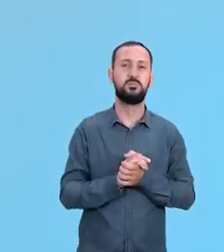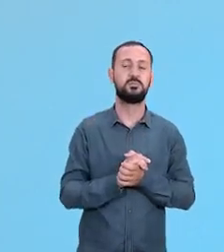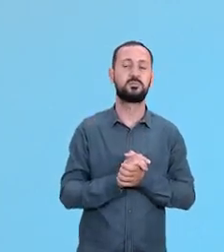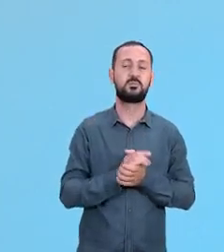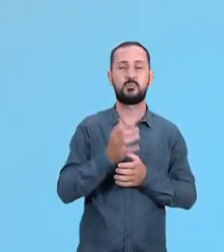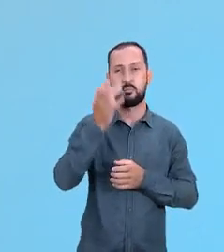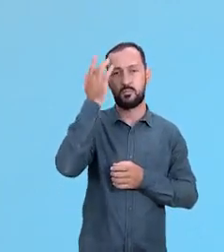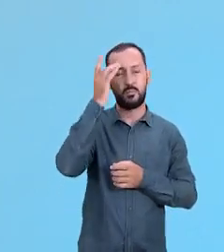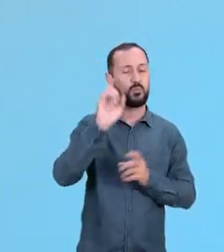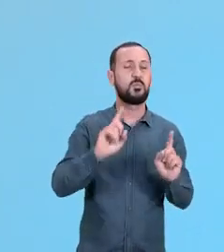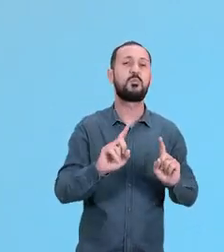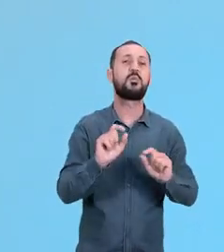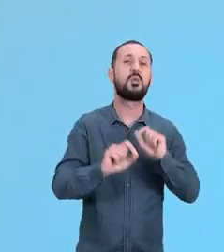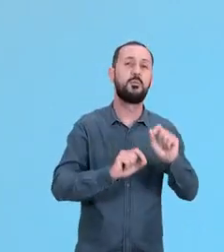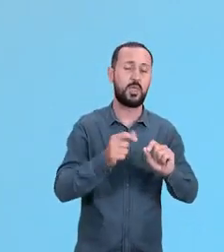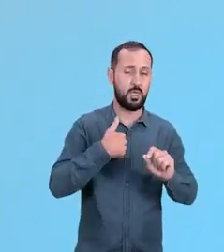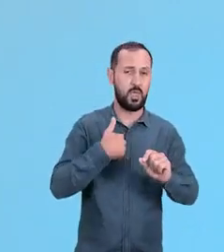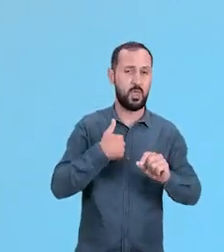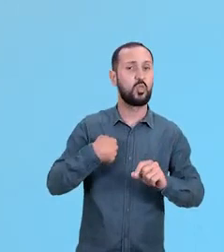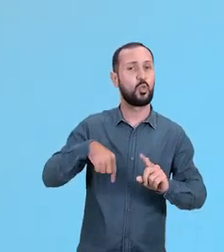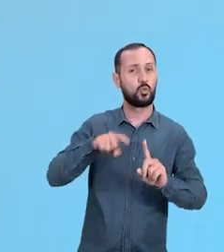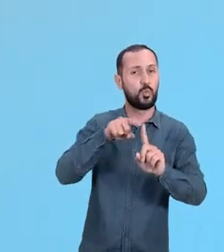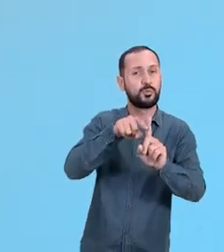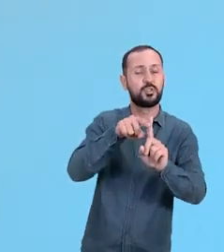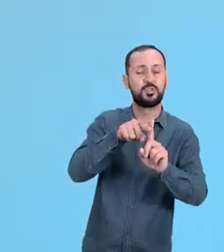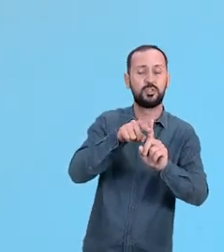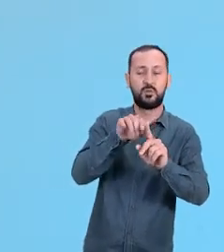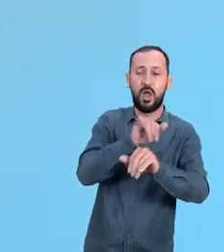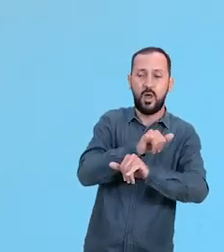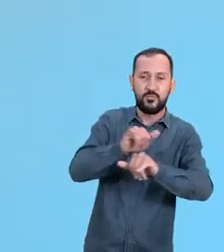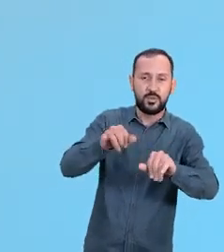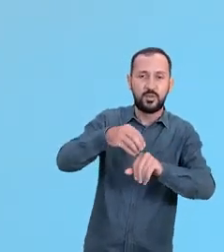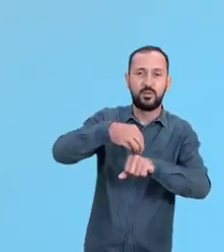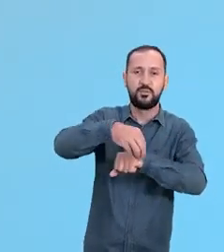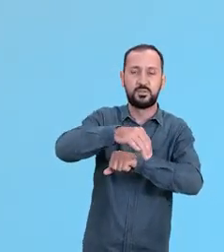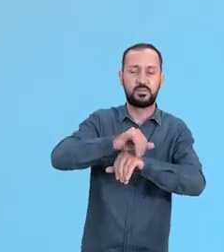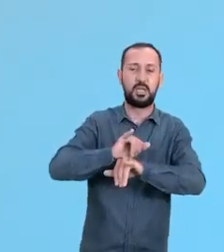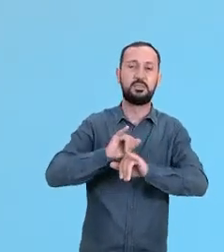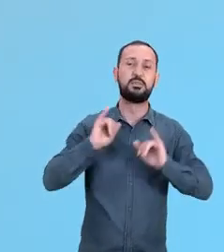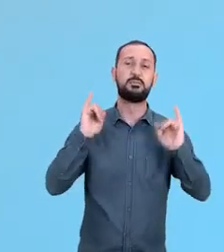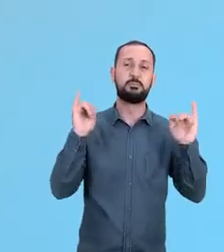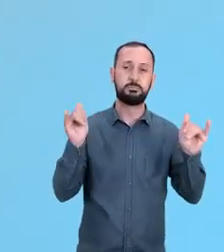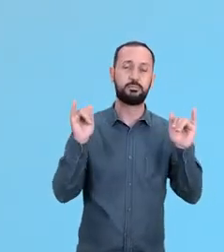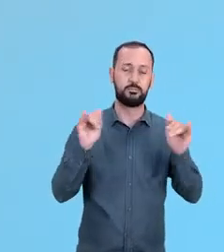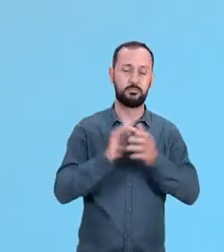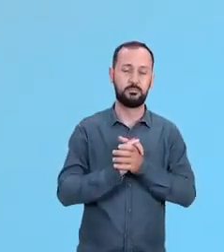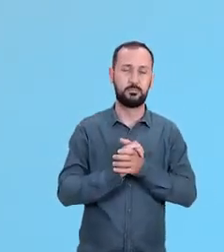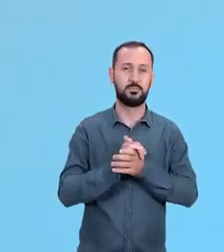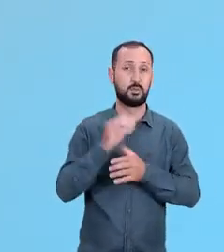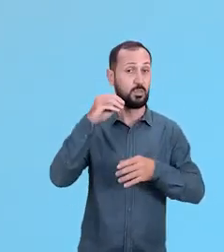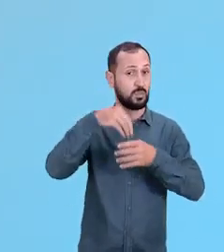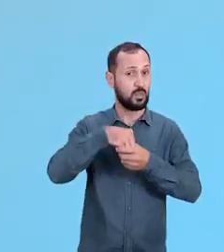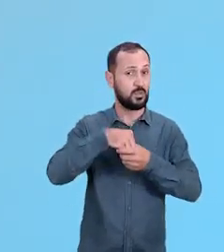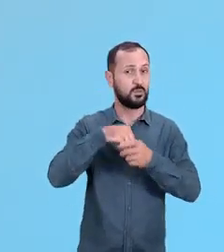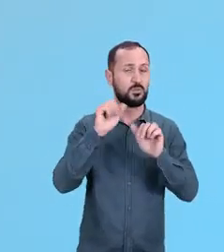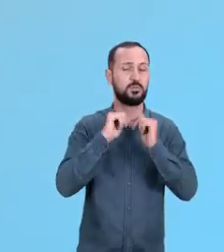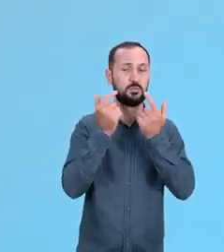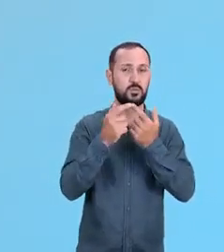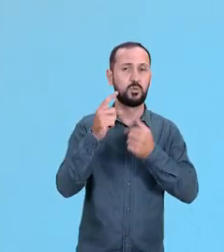conhecimento, não sabe. Essa é a nossa missão. Então, na Assembleia Legislativa, nós